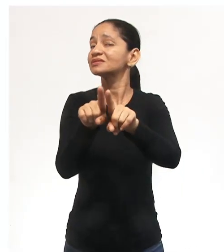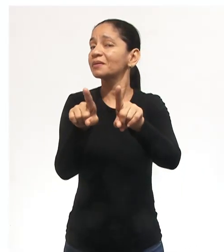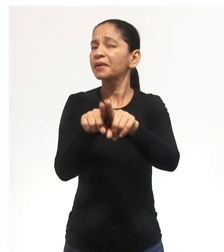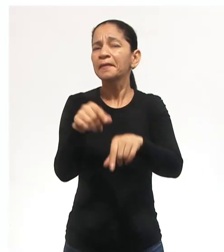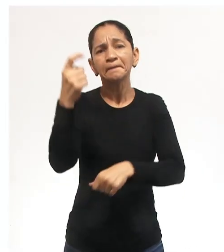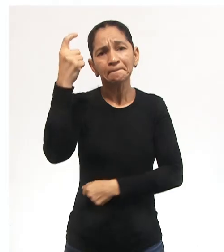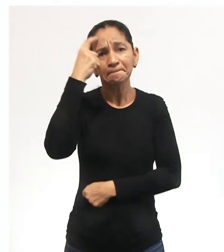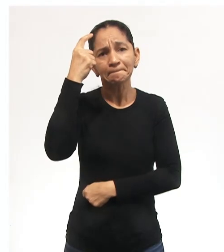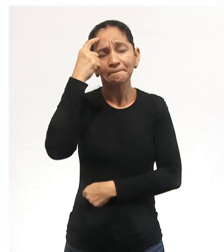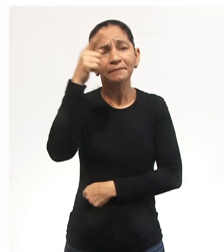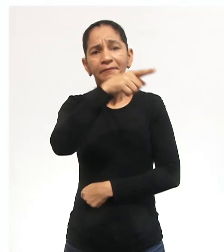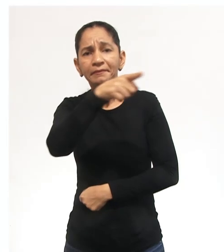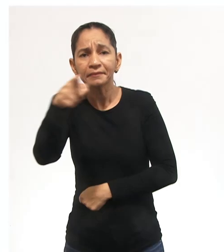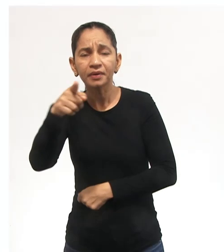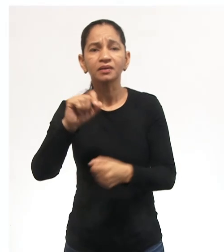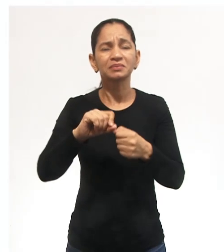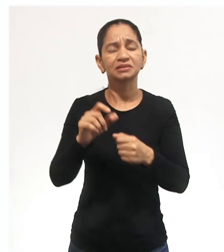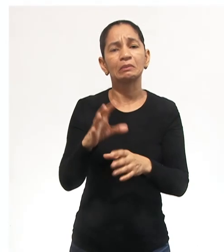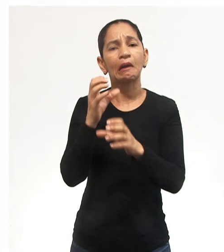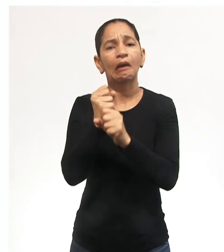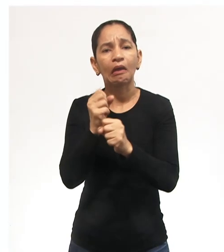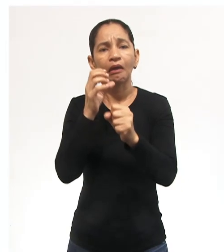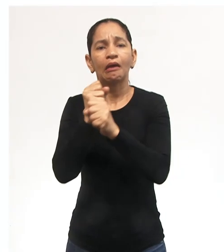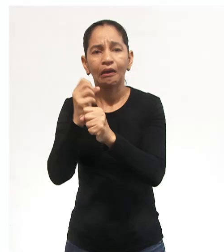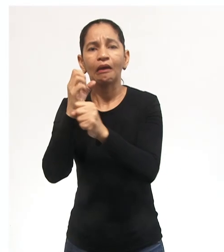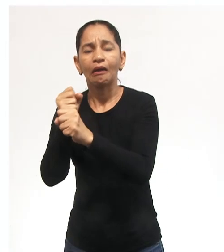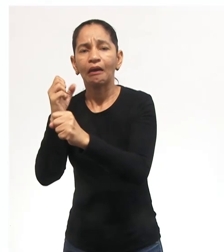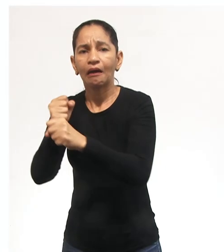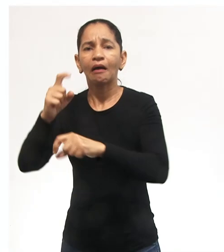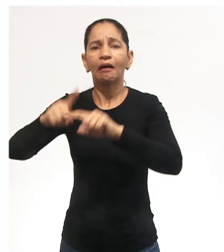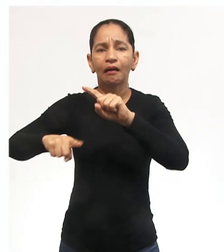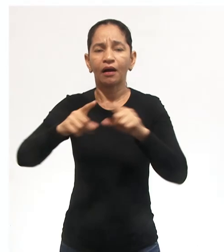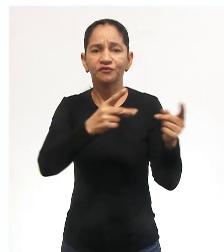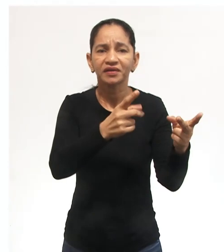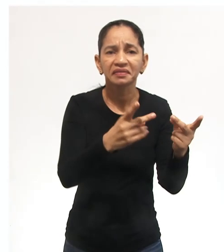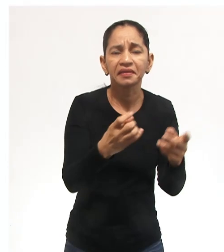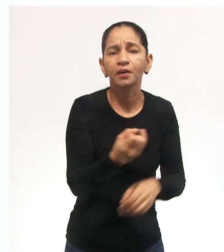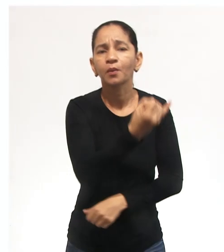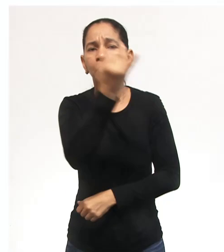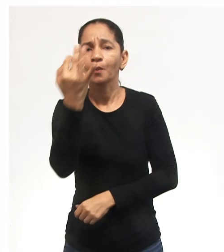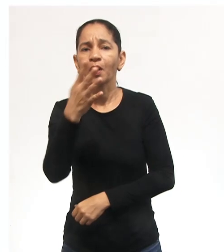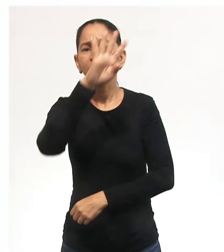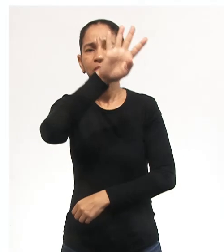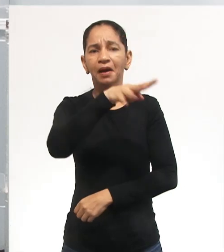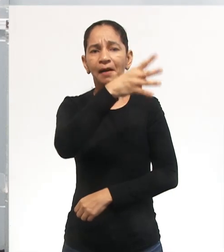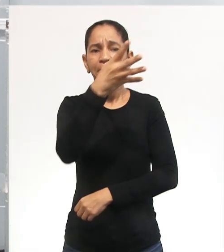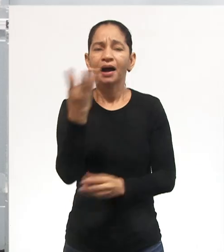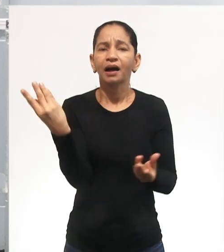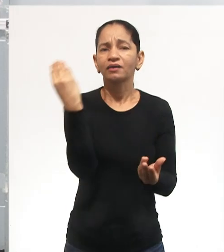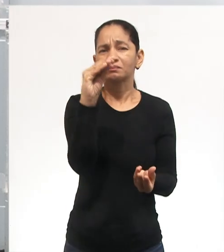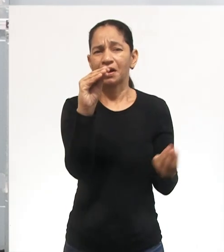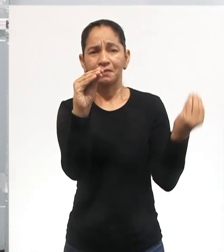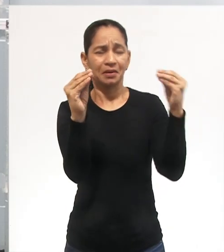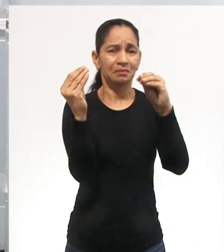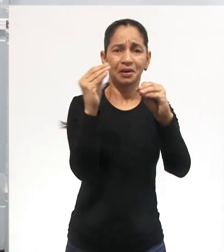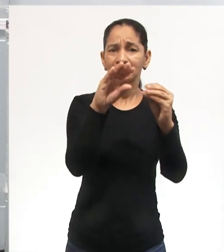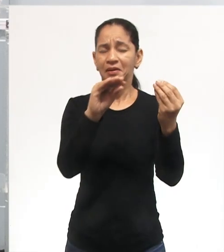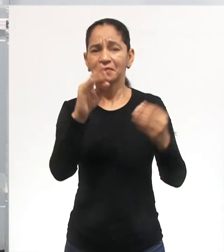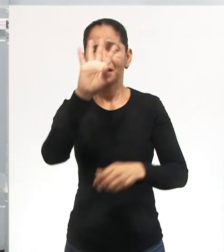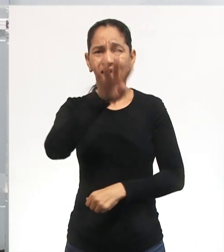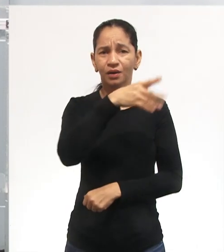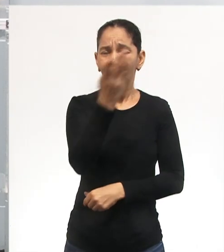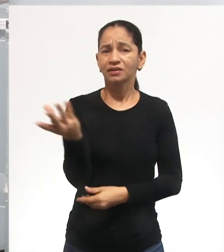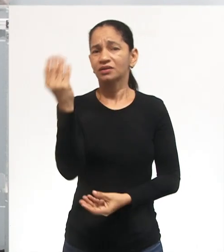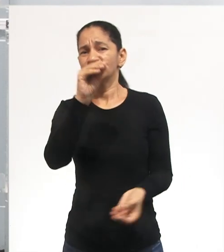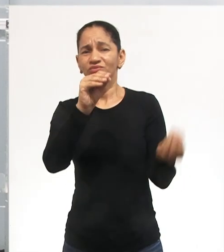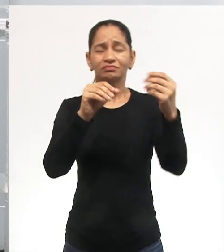que cuidar do estoque de forma manual. Imagina você ter que organizar a planilha lá de pagamento, a organização de pagamento